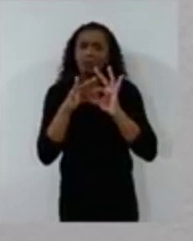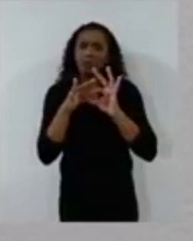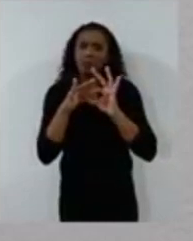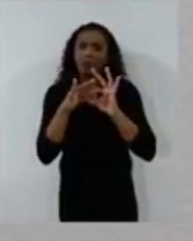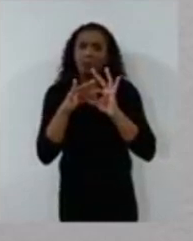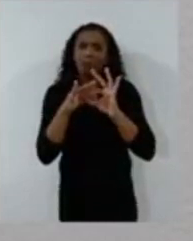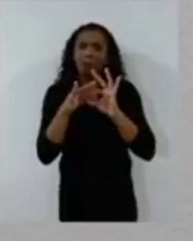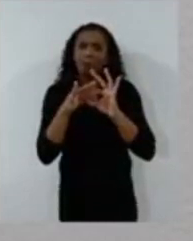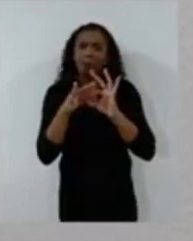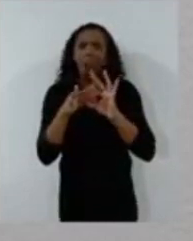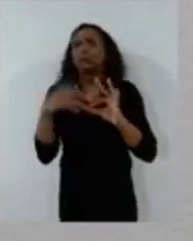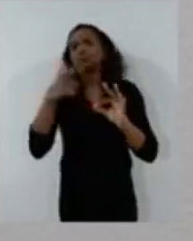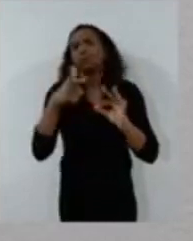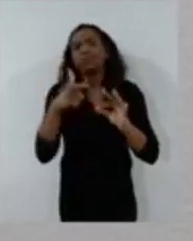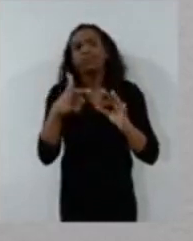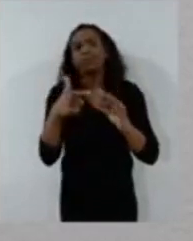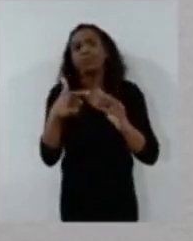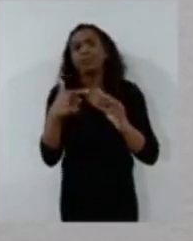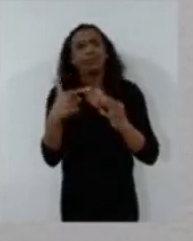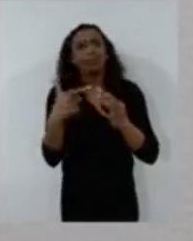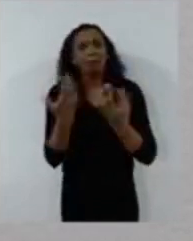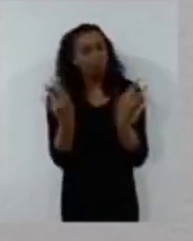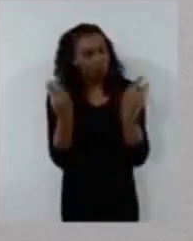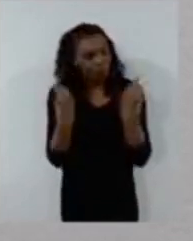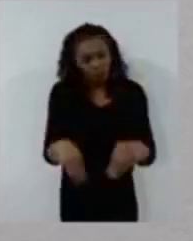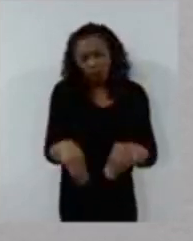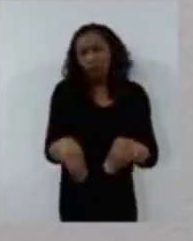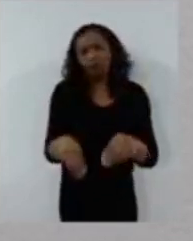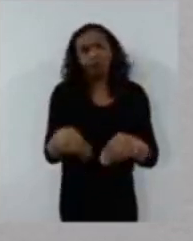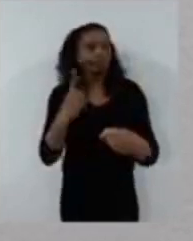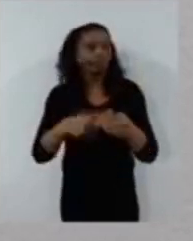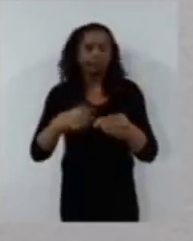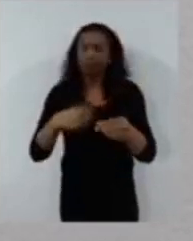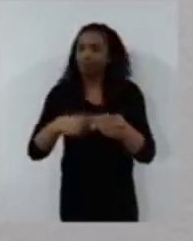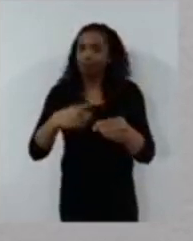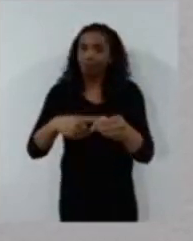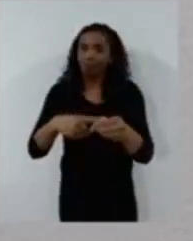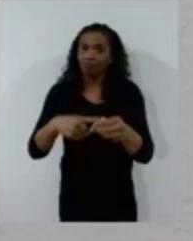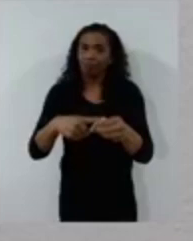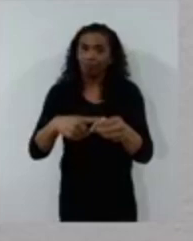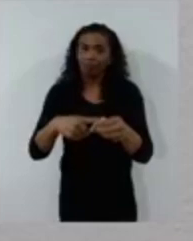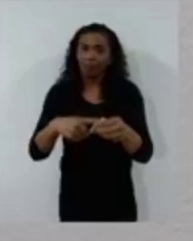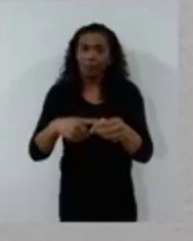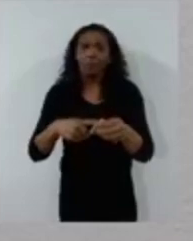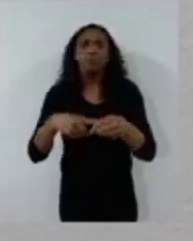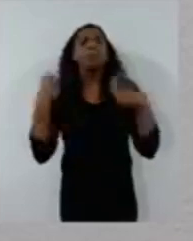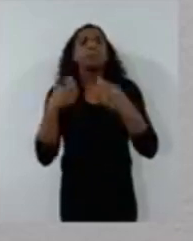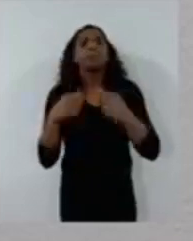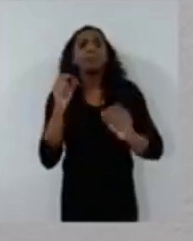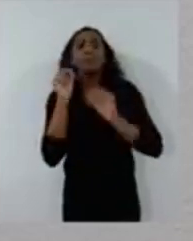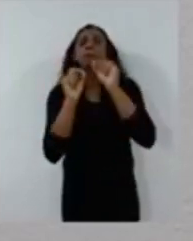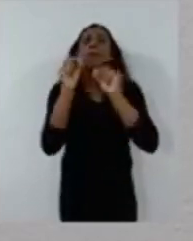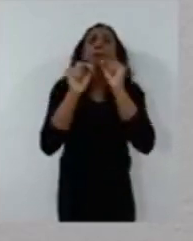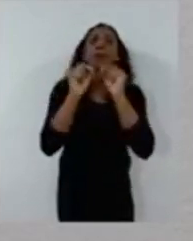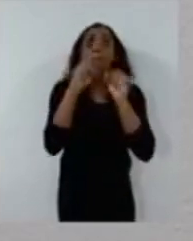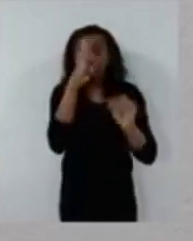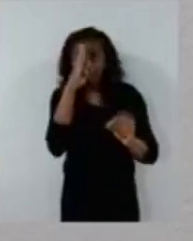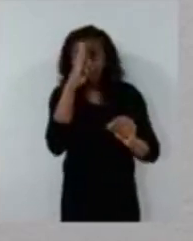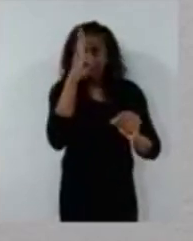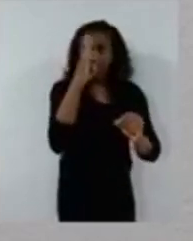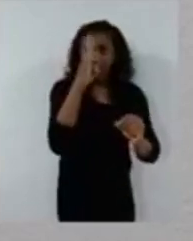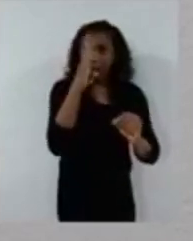cidade. Okay? Isso significa que a gente consiga primordialmente a nossa preocupação